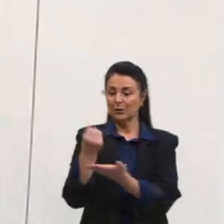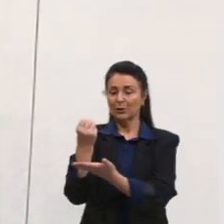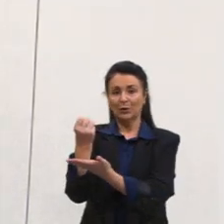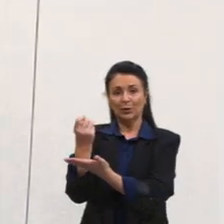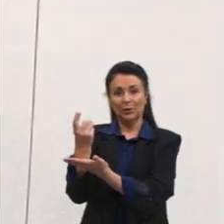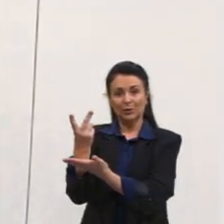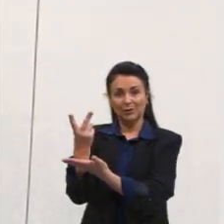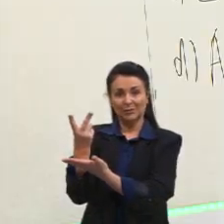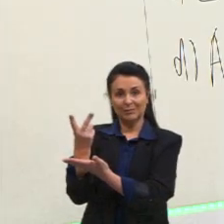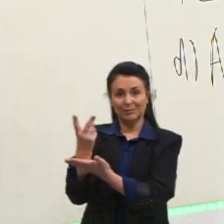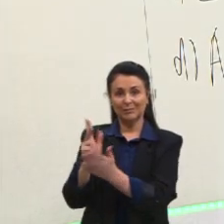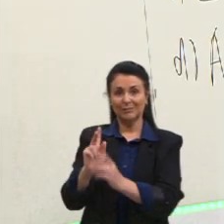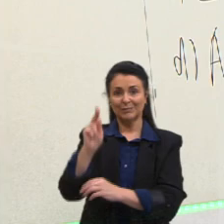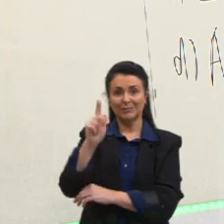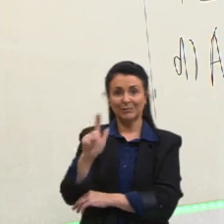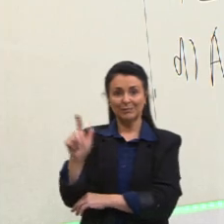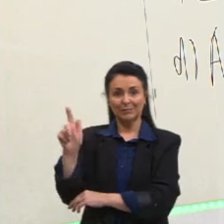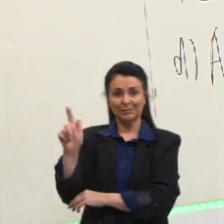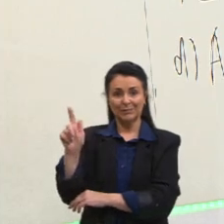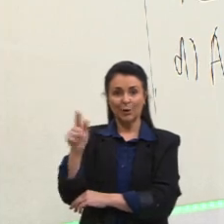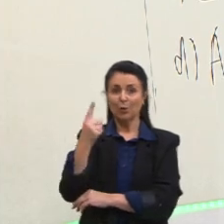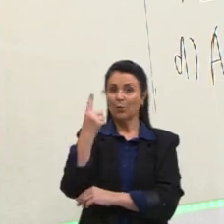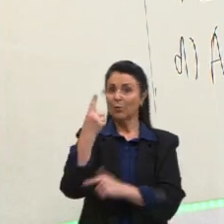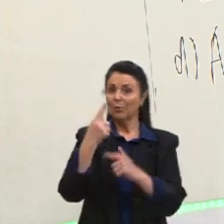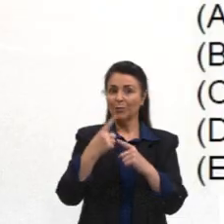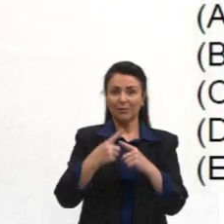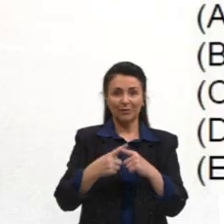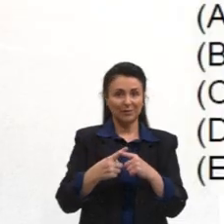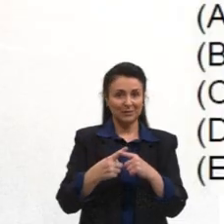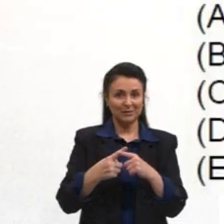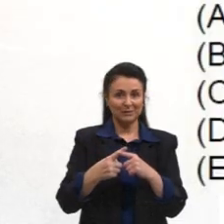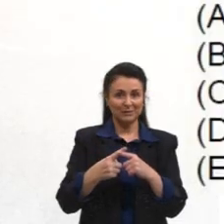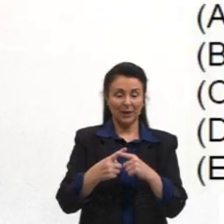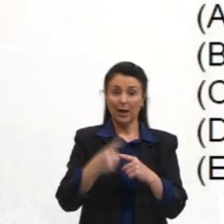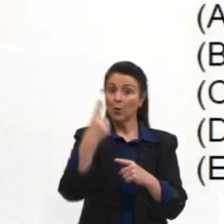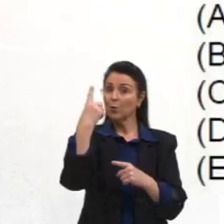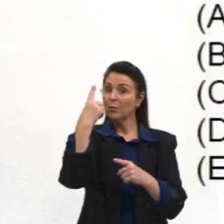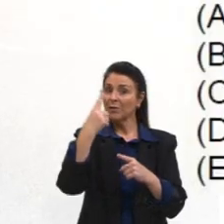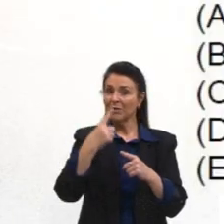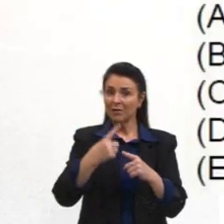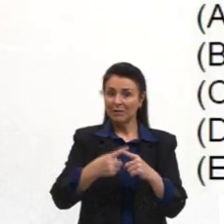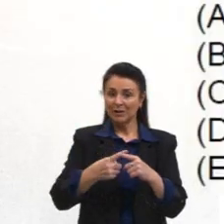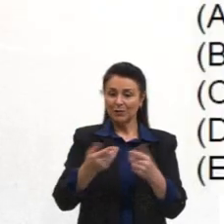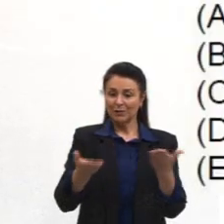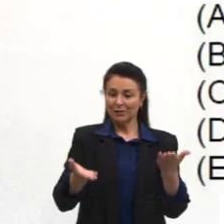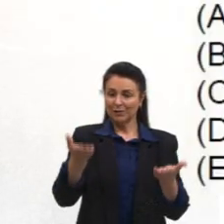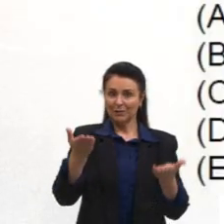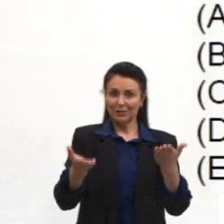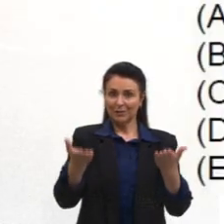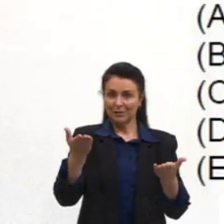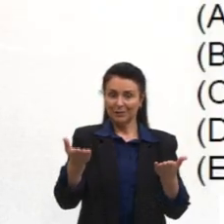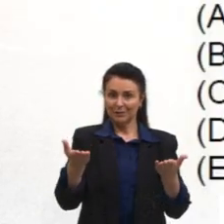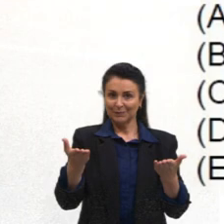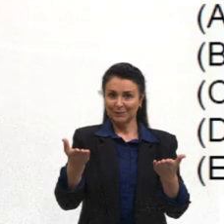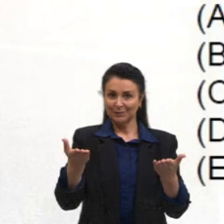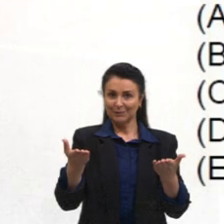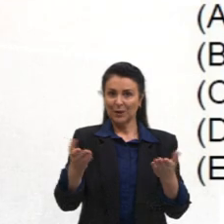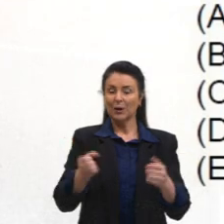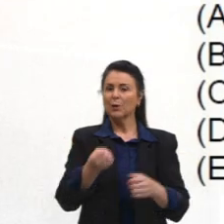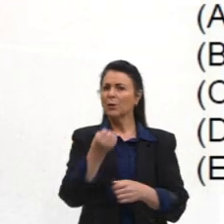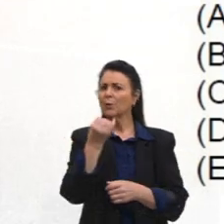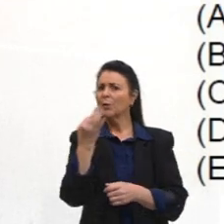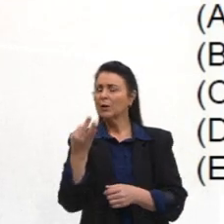única pesagem que é o que exercício de exame realizando uma única pesagem É possível montar pacotes de